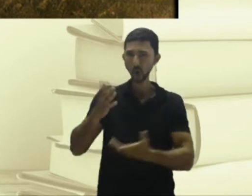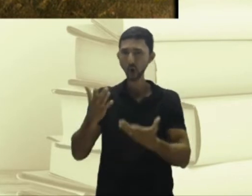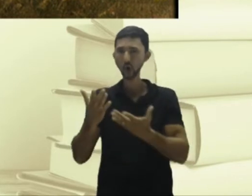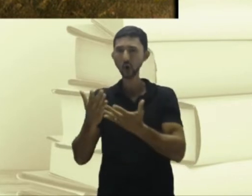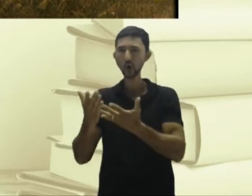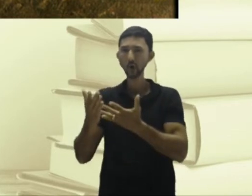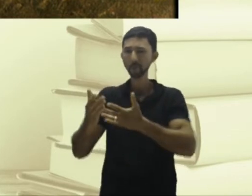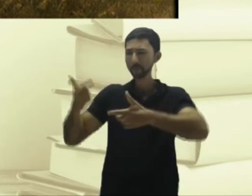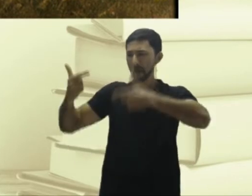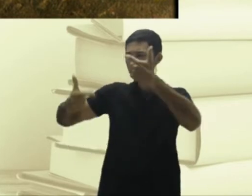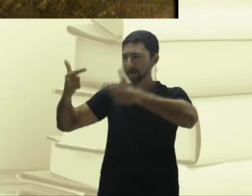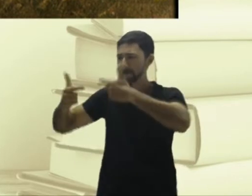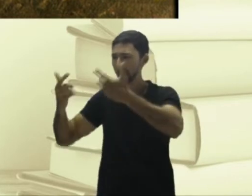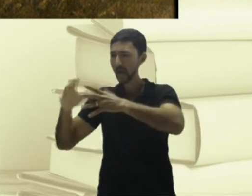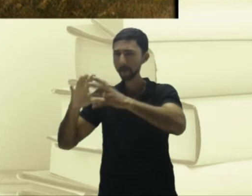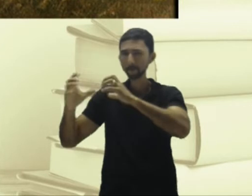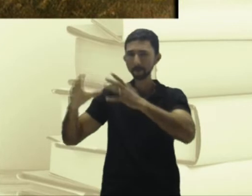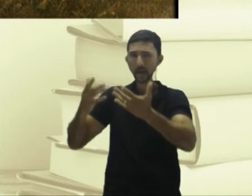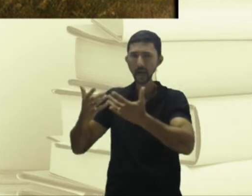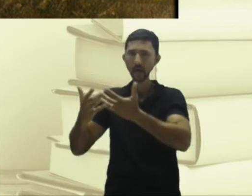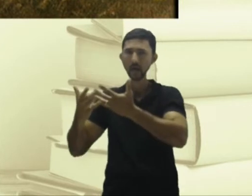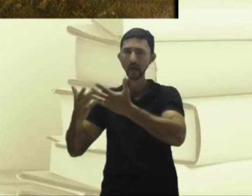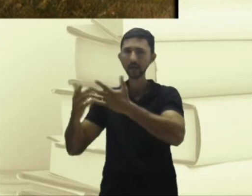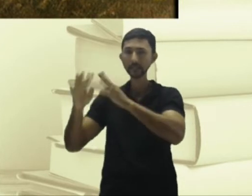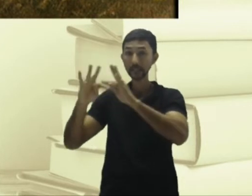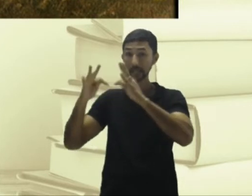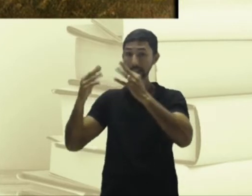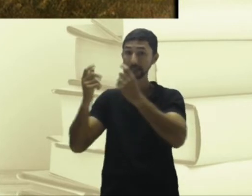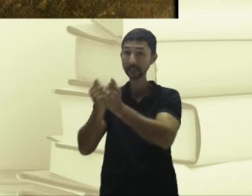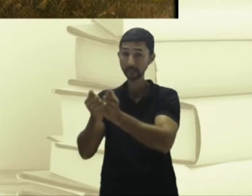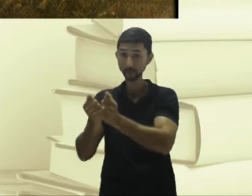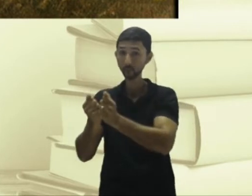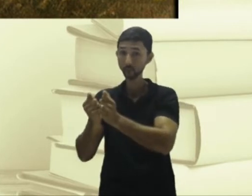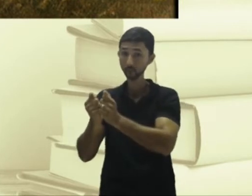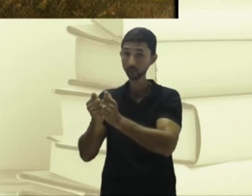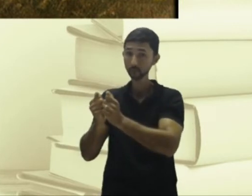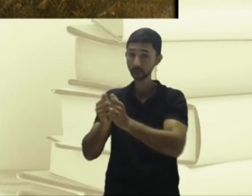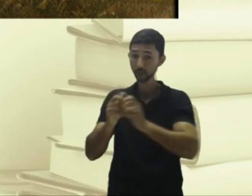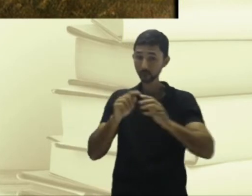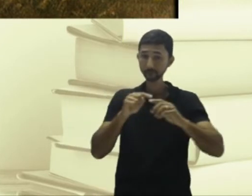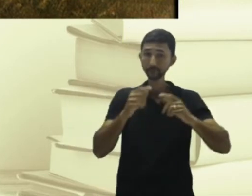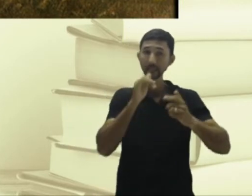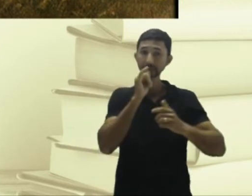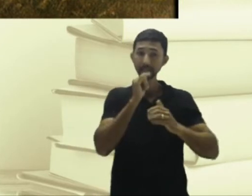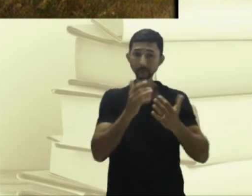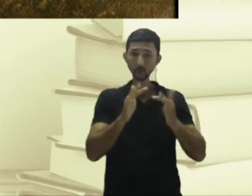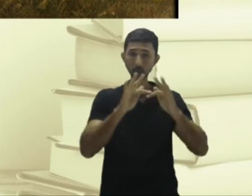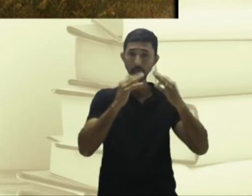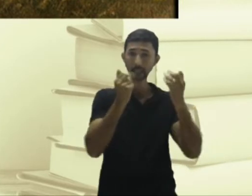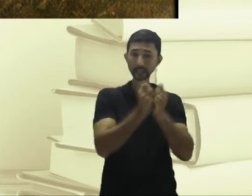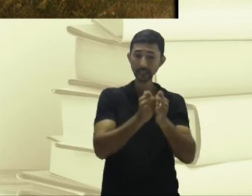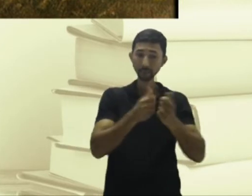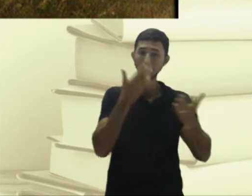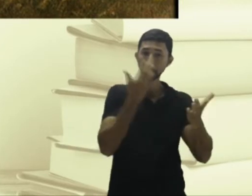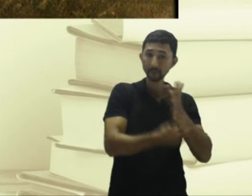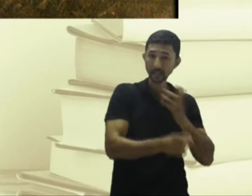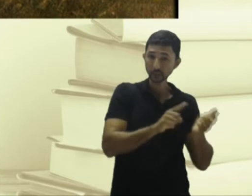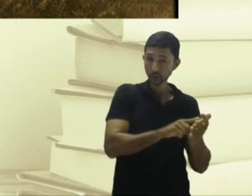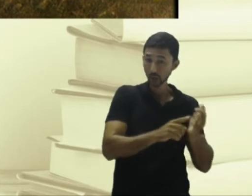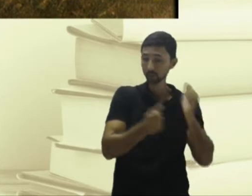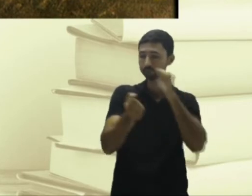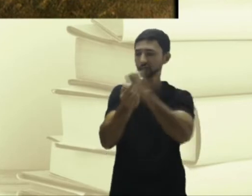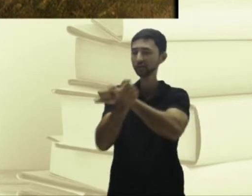intertribais, guerras entre impérios, fazia com que os perdedores se tornassem escravos, né, das tribos vencedoras, dos